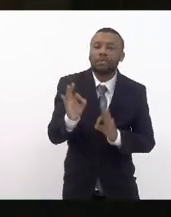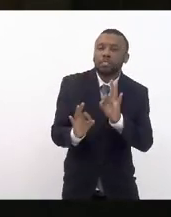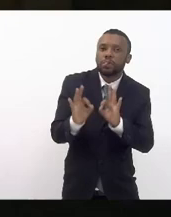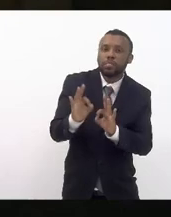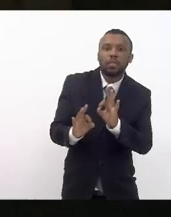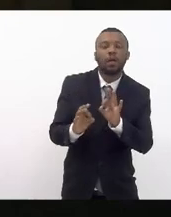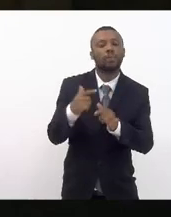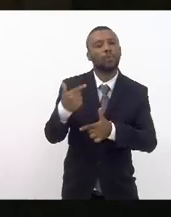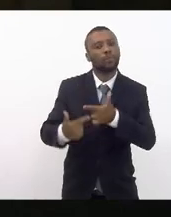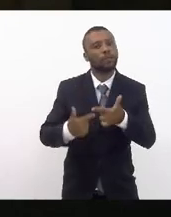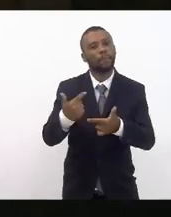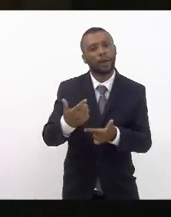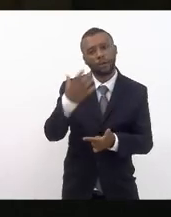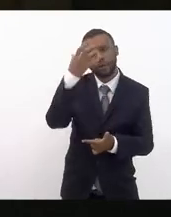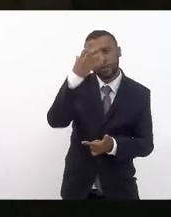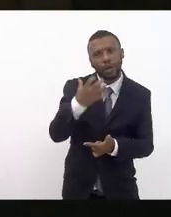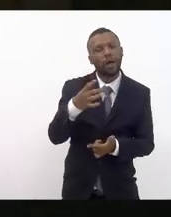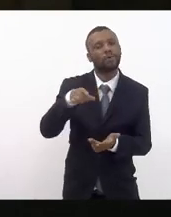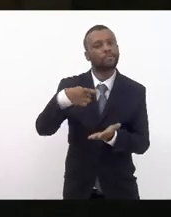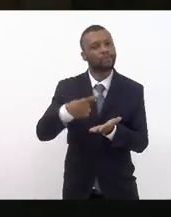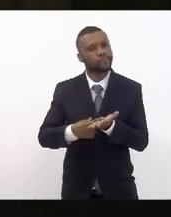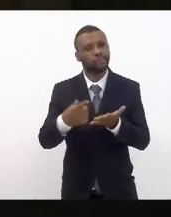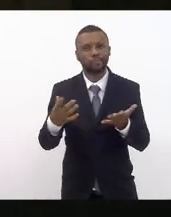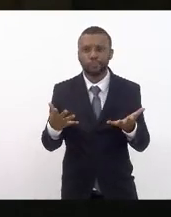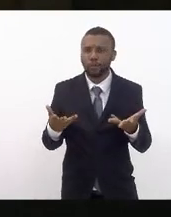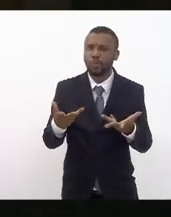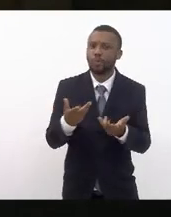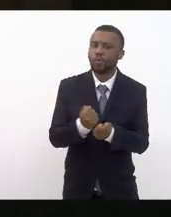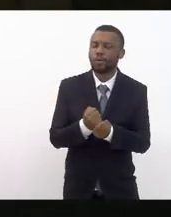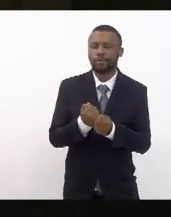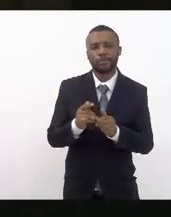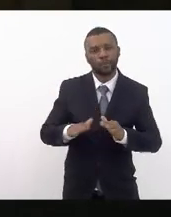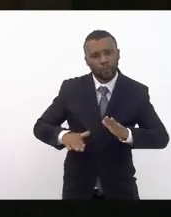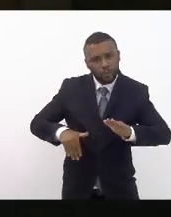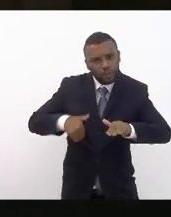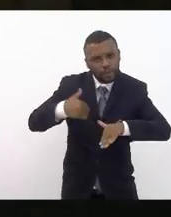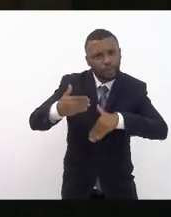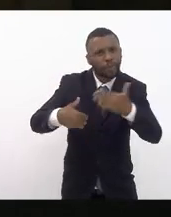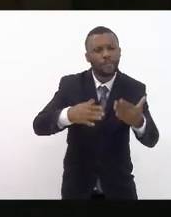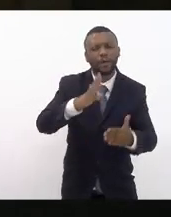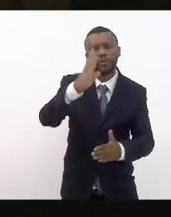implementar um trabalho sério e pelo desenvolvimento